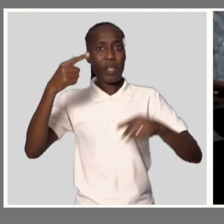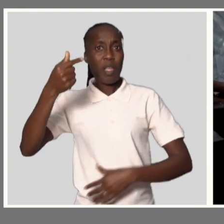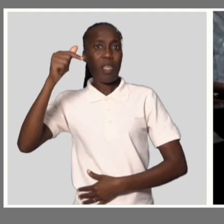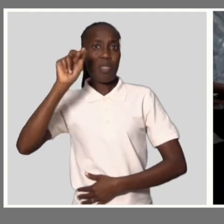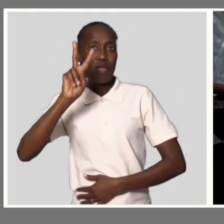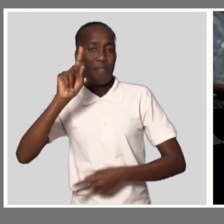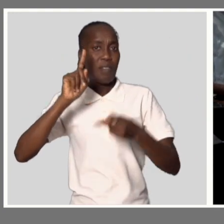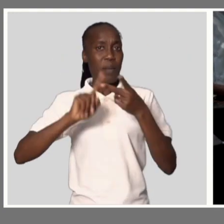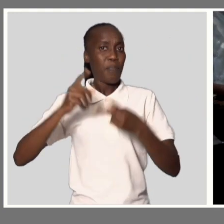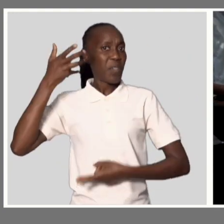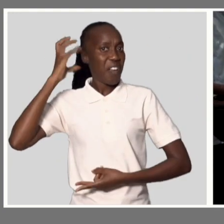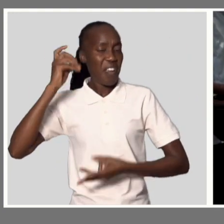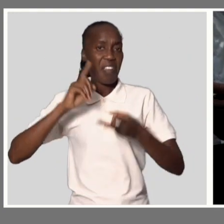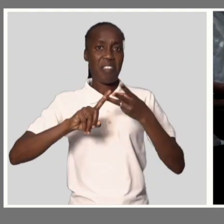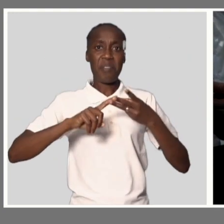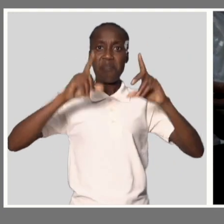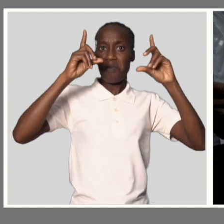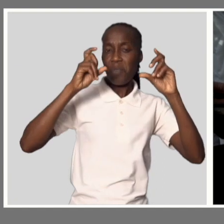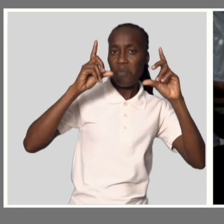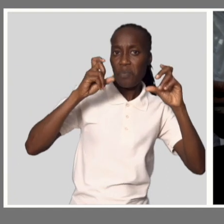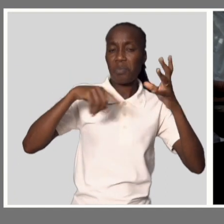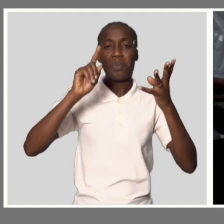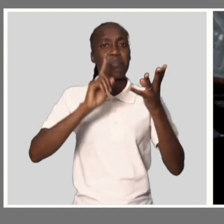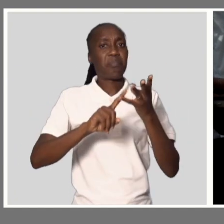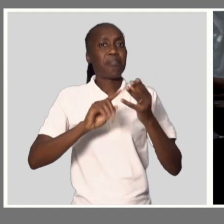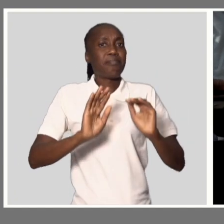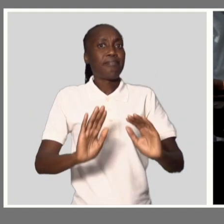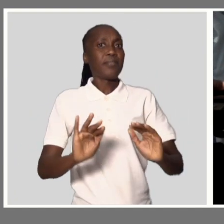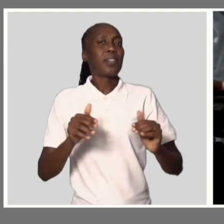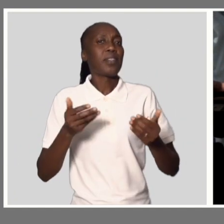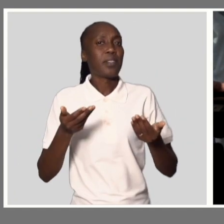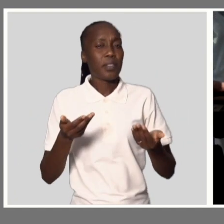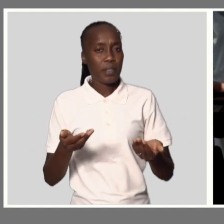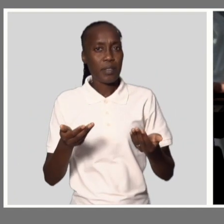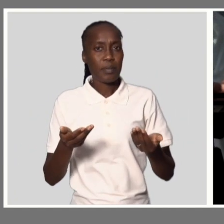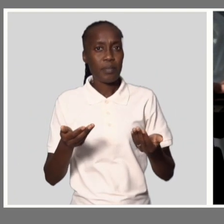televisivas, radiofônicas, fotográficas,